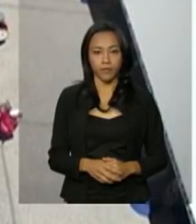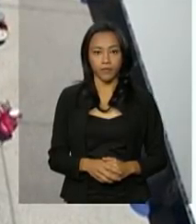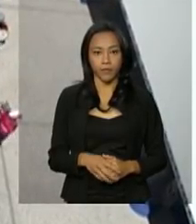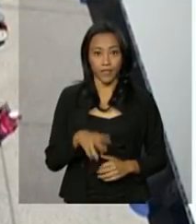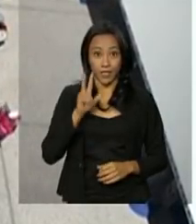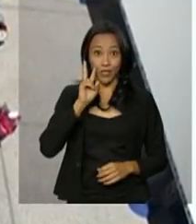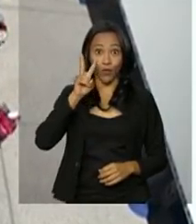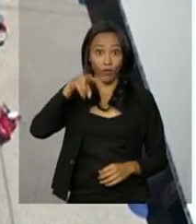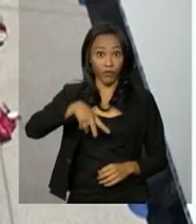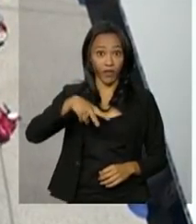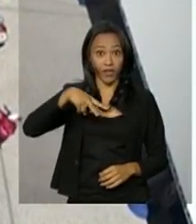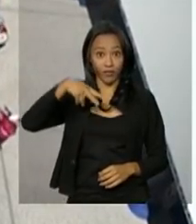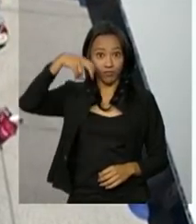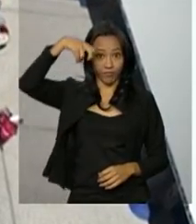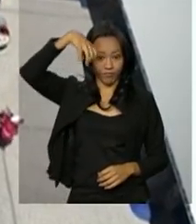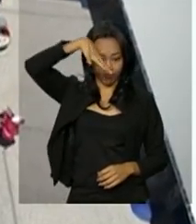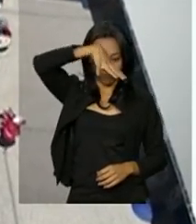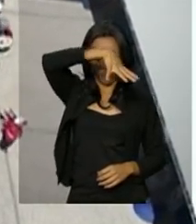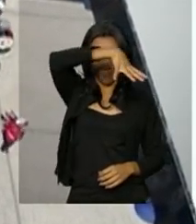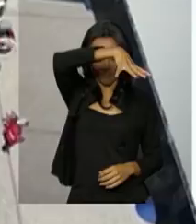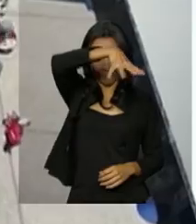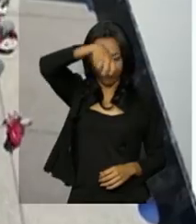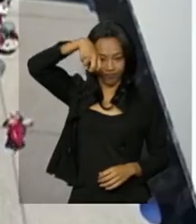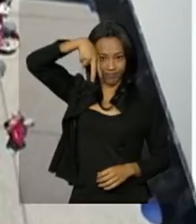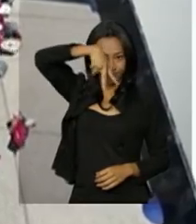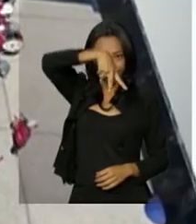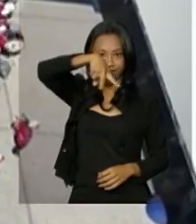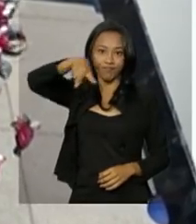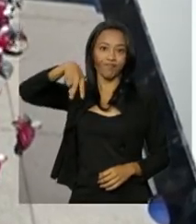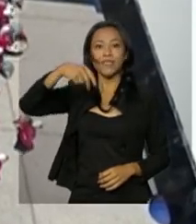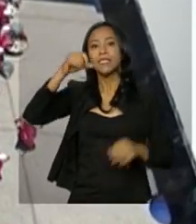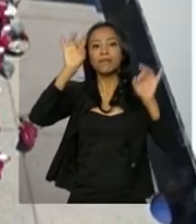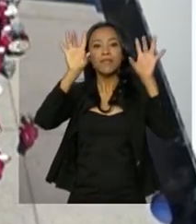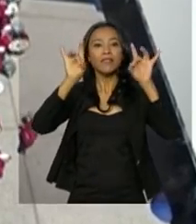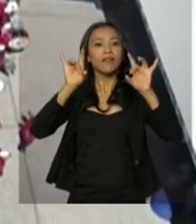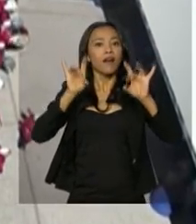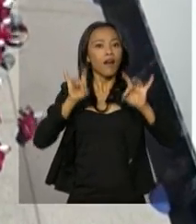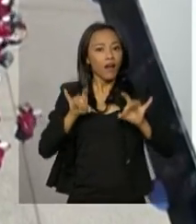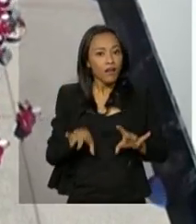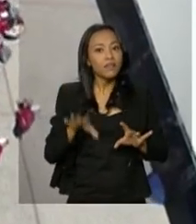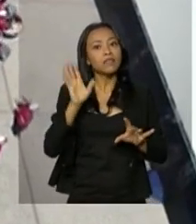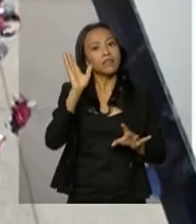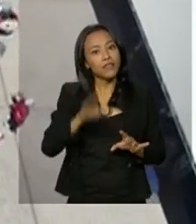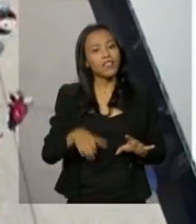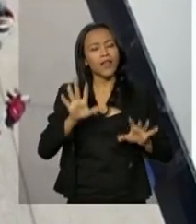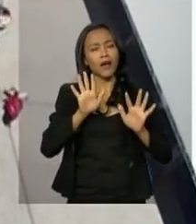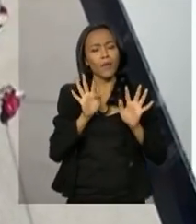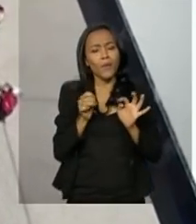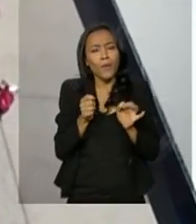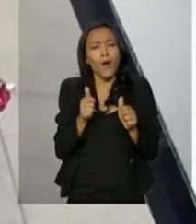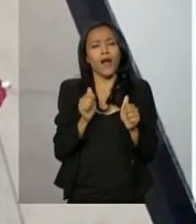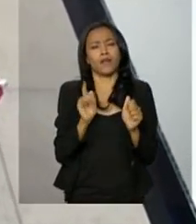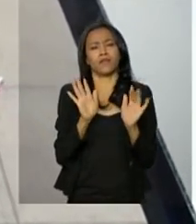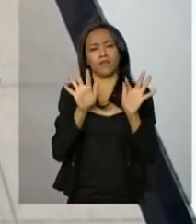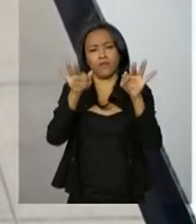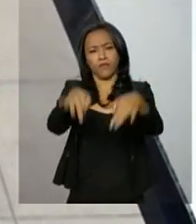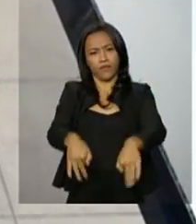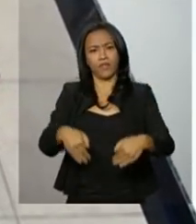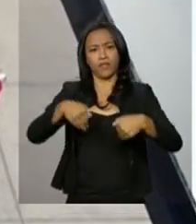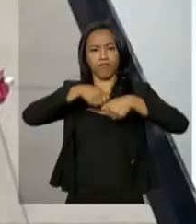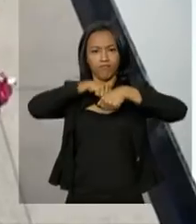Imagens do alto, imagens especiais desse desfile que já está quase finalizando